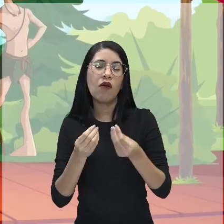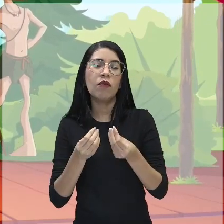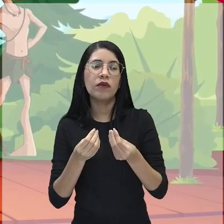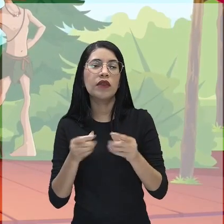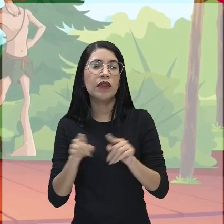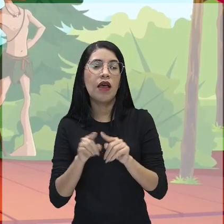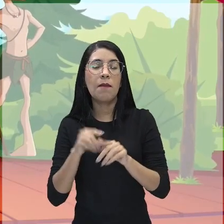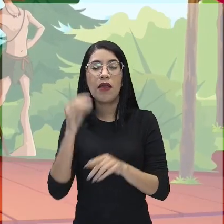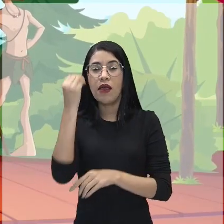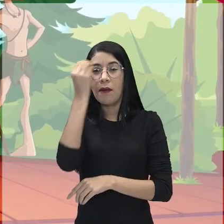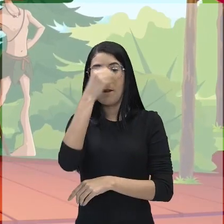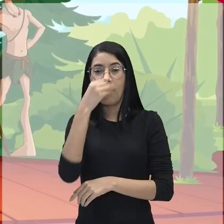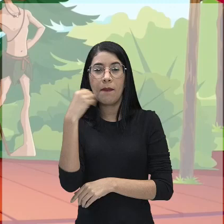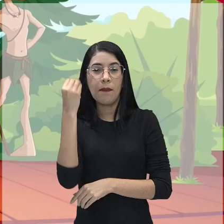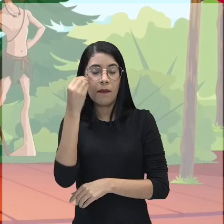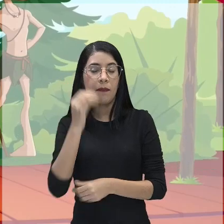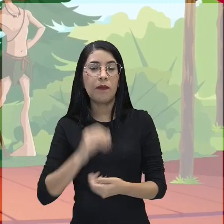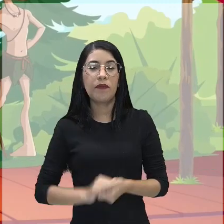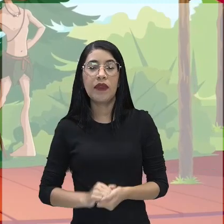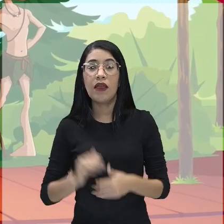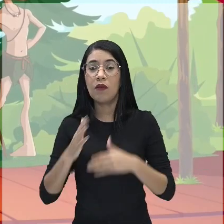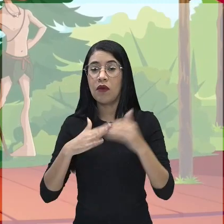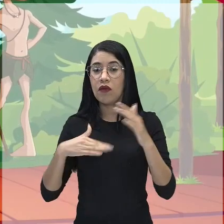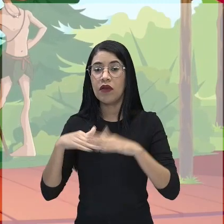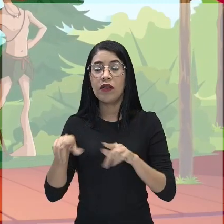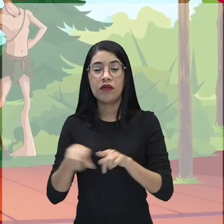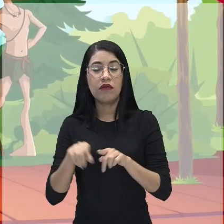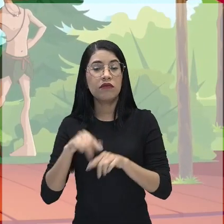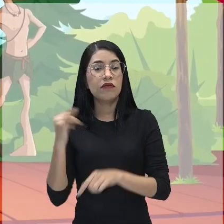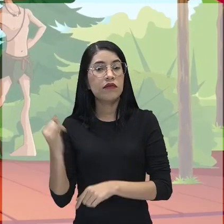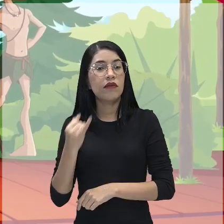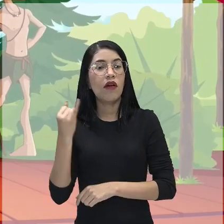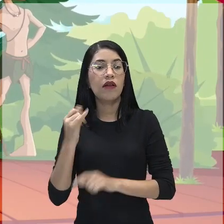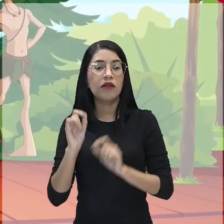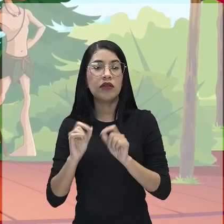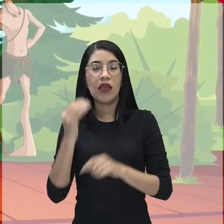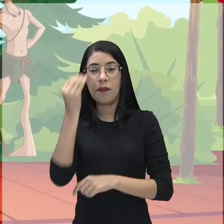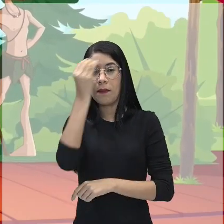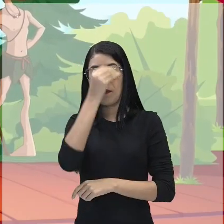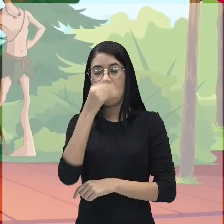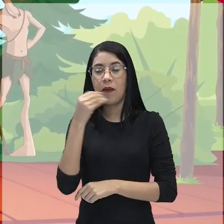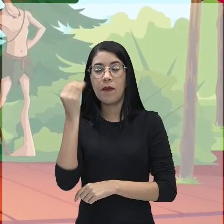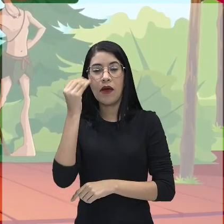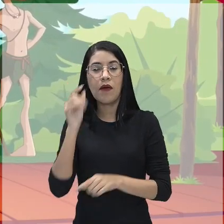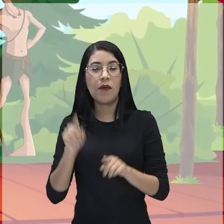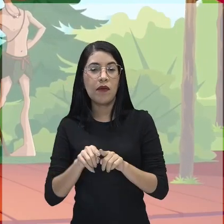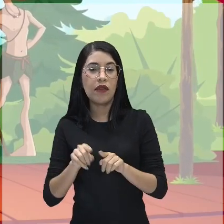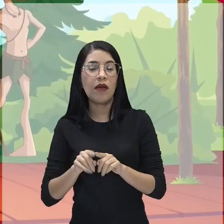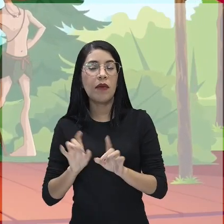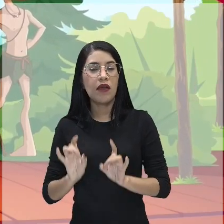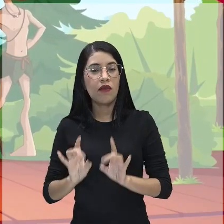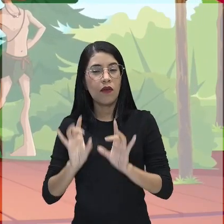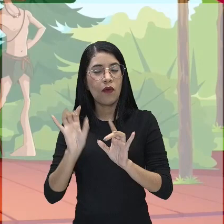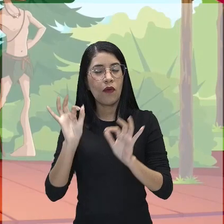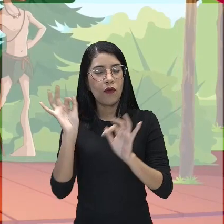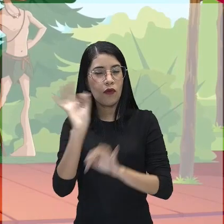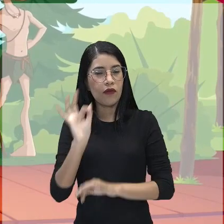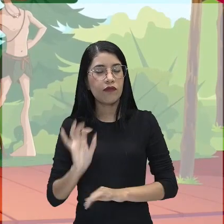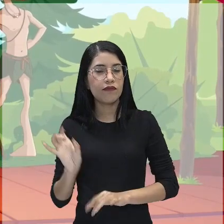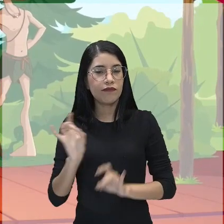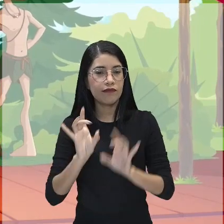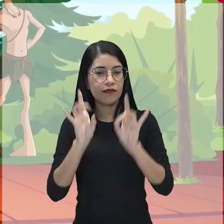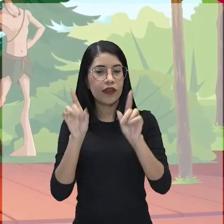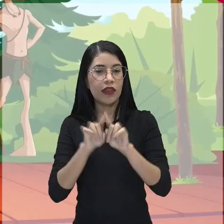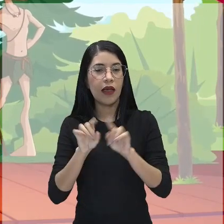maquiadores? Então, olha, outro profissional, o maquiador, o que trata de efeitos especiais, o iluminador, que vai